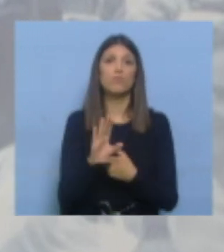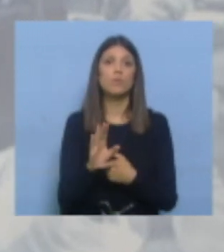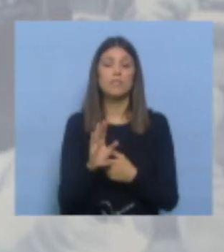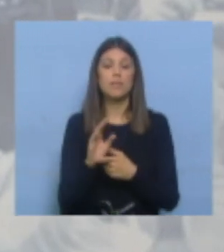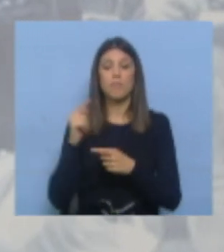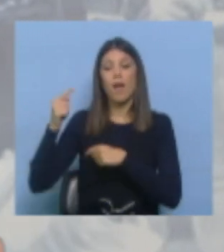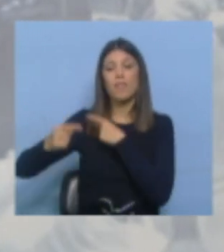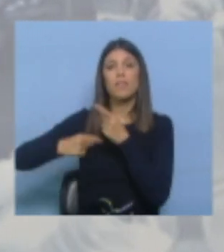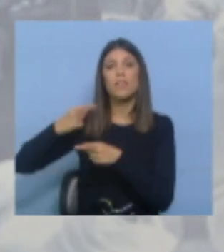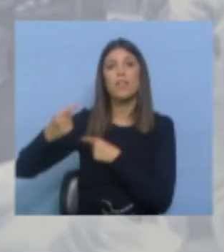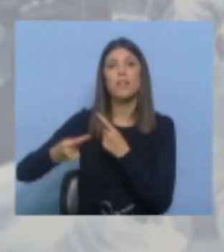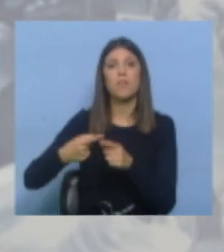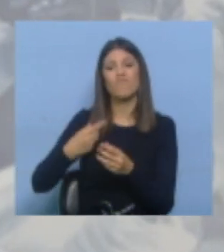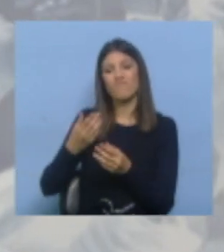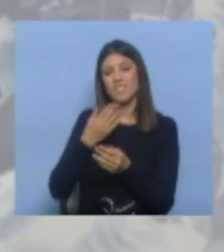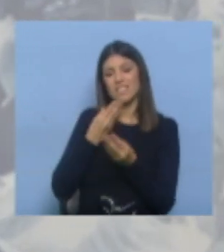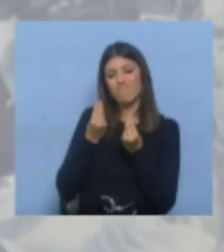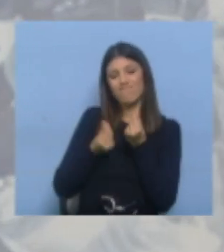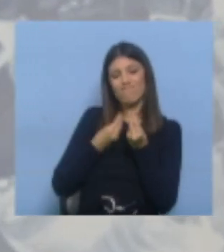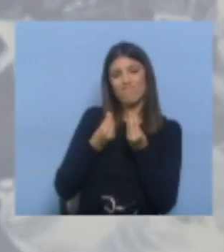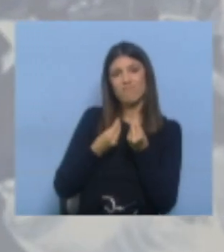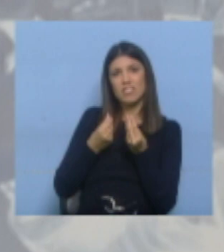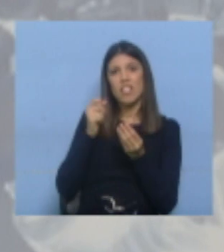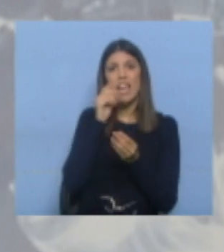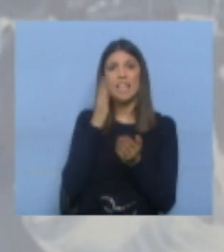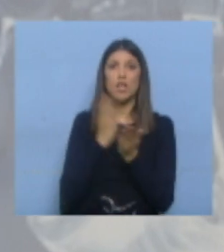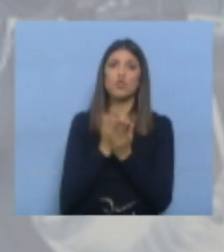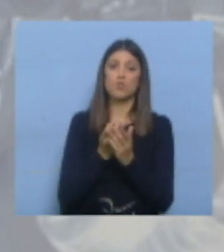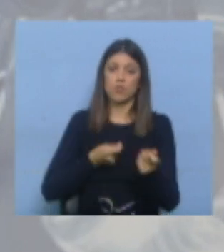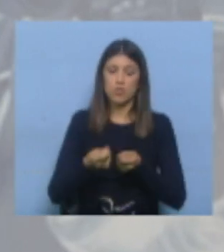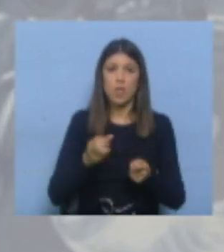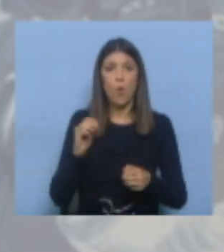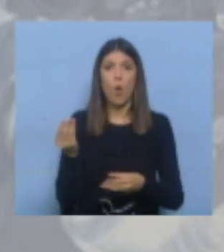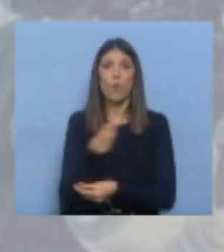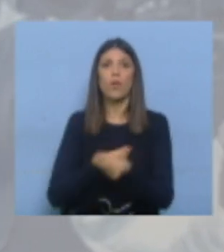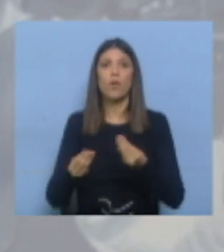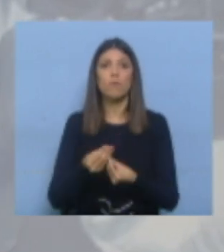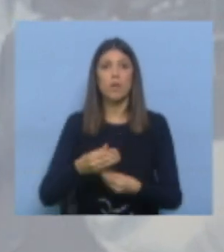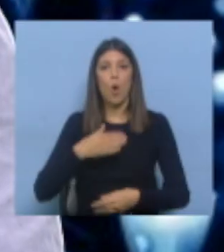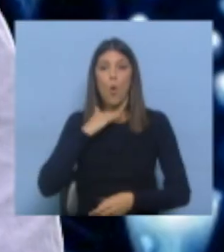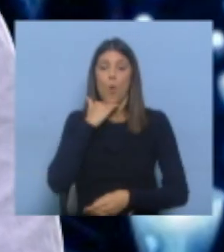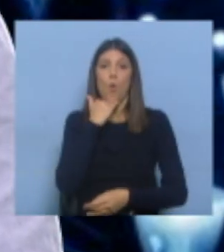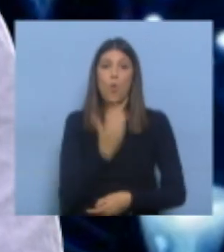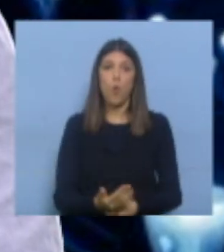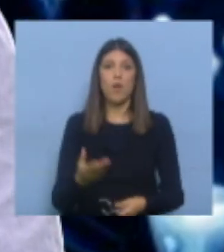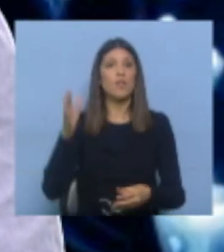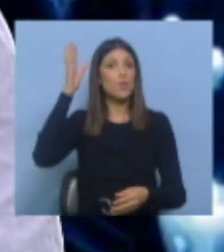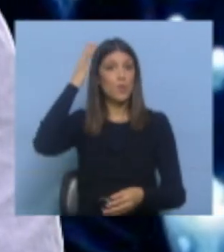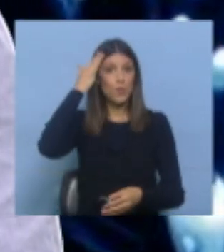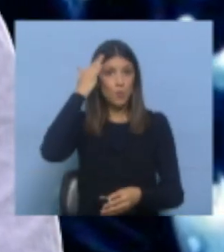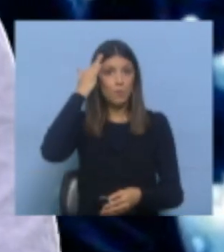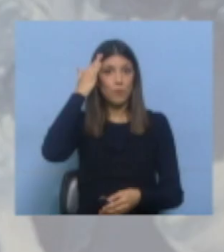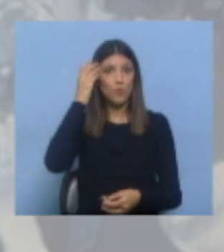a sensação que tenho é que quem estuda economia, quem estuda gestão, é um especialista dos números. Aqueles que se davam menos